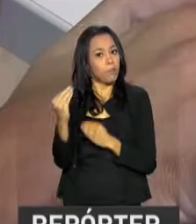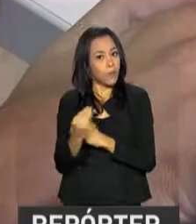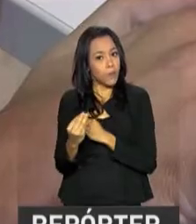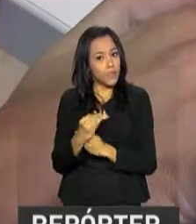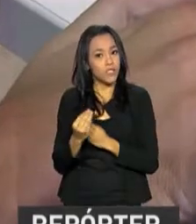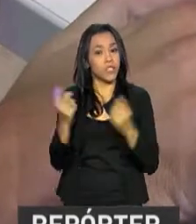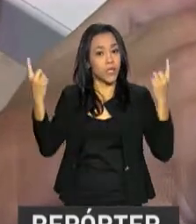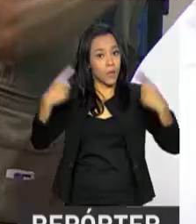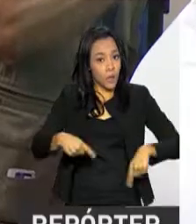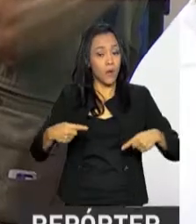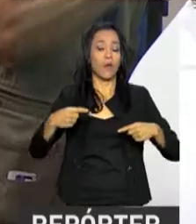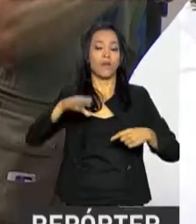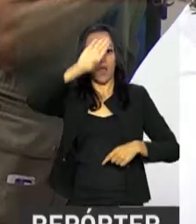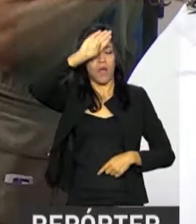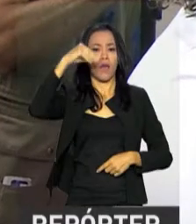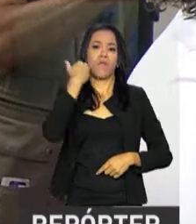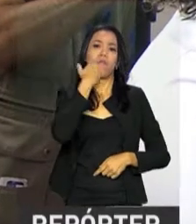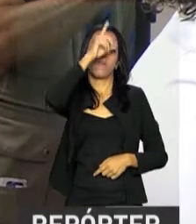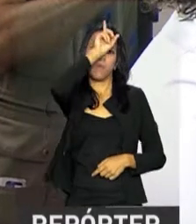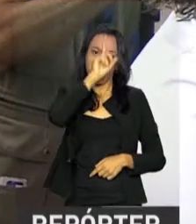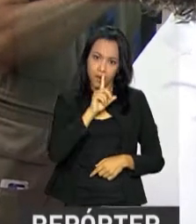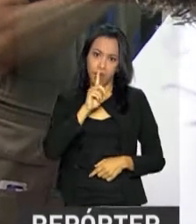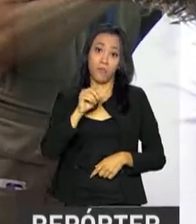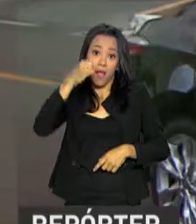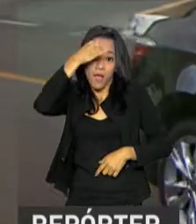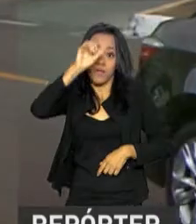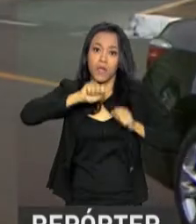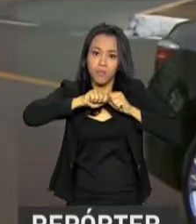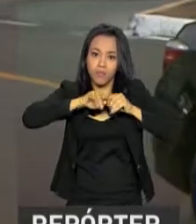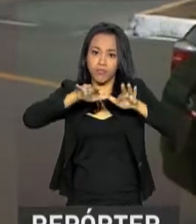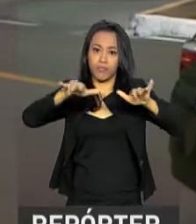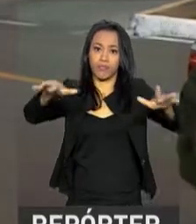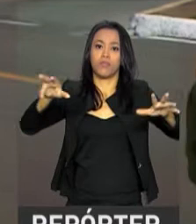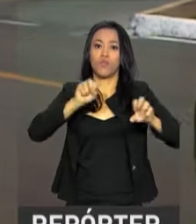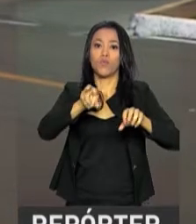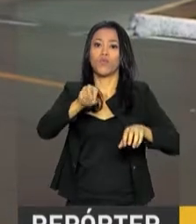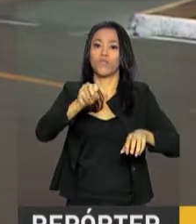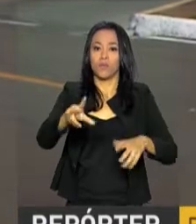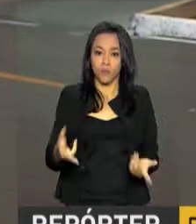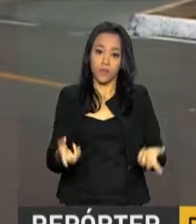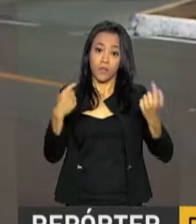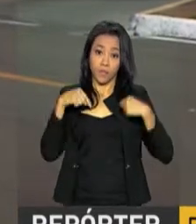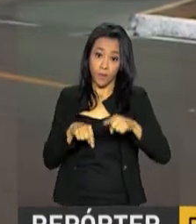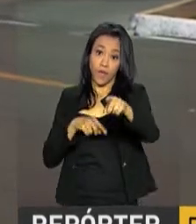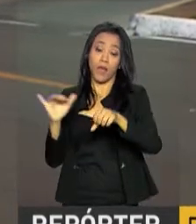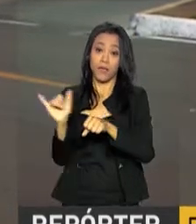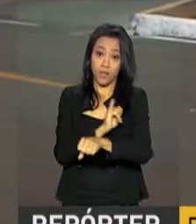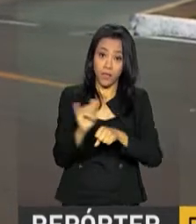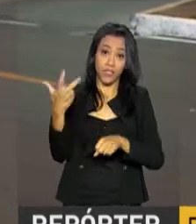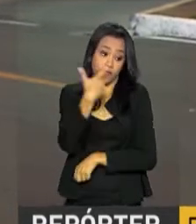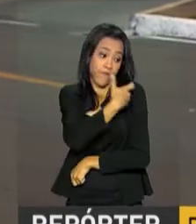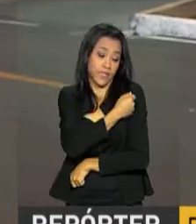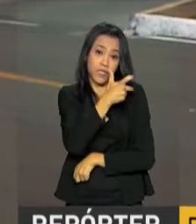toda a população em caso de um aumento na área de circulação do vírus a estratégia de vacinação contra a febre amarela já faz parte da rotina